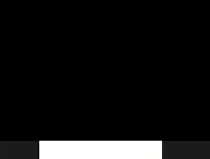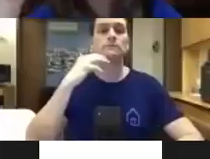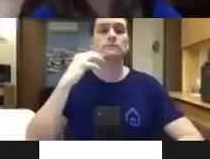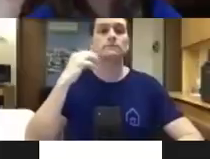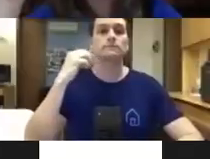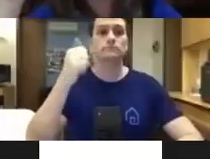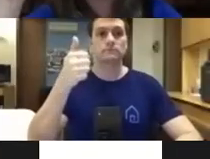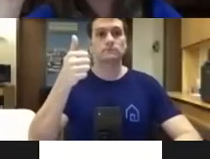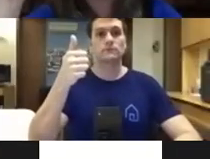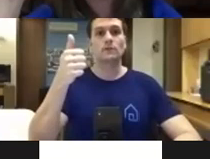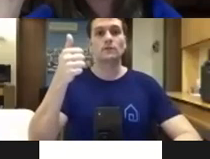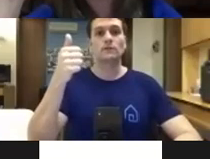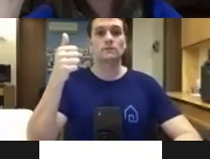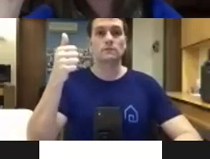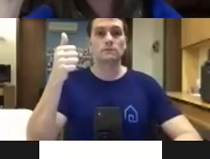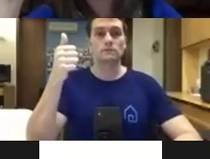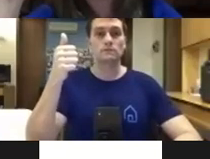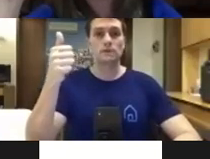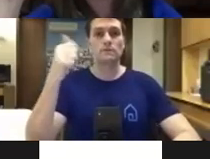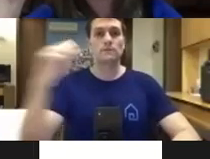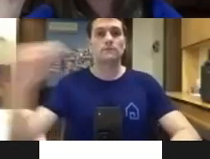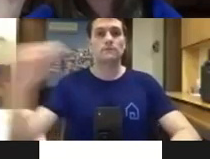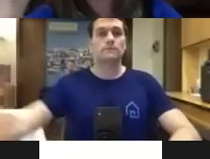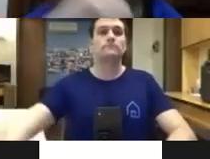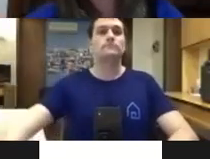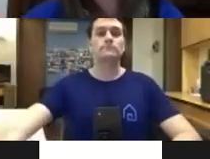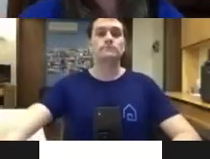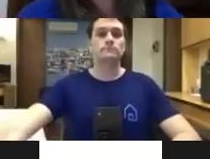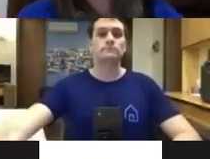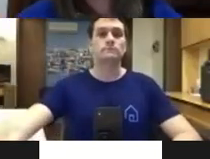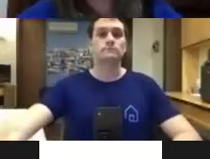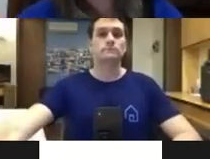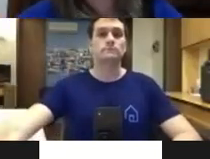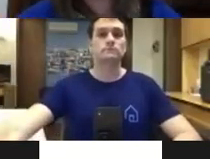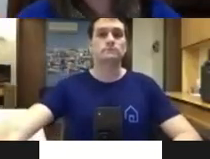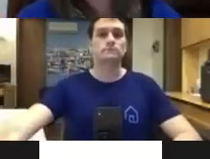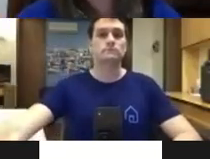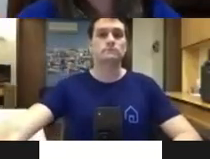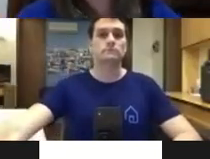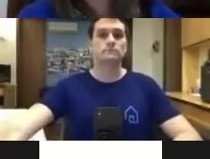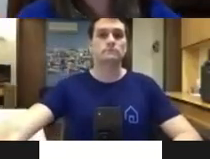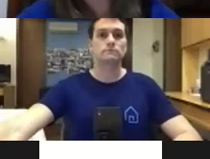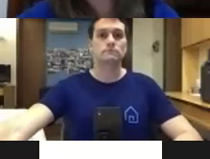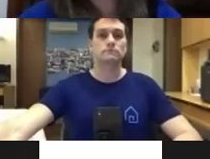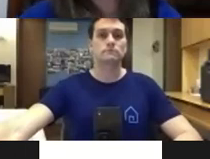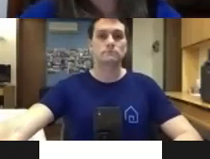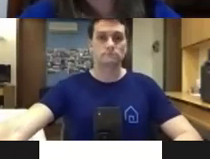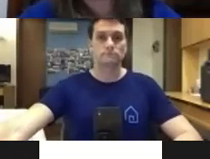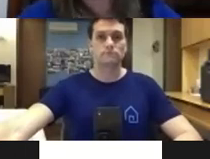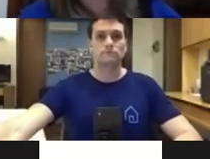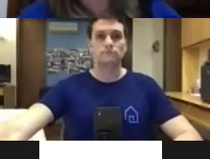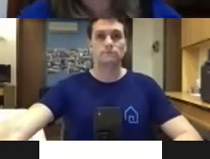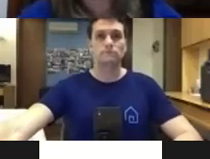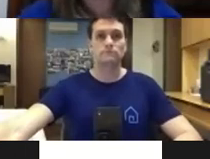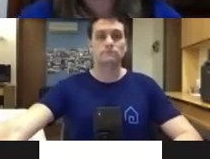tendo a gravação agora, bem lembrado. A Vanessa aí, mestranda do PPGEC, aqui da Engenharia Civil, aqui da Unicinos, também atua aqui